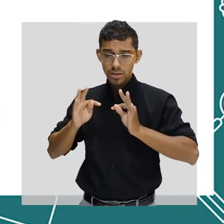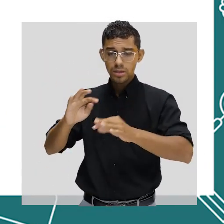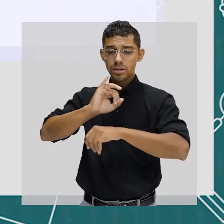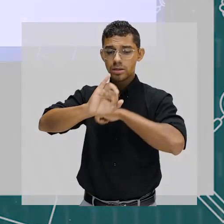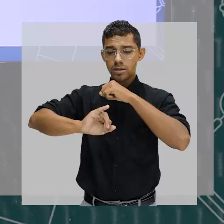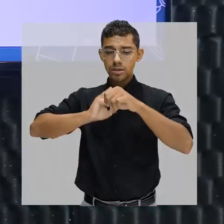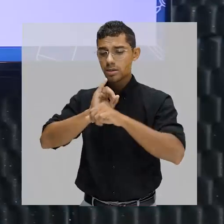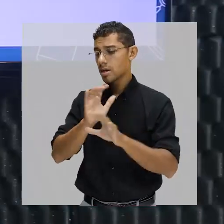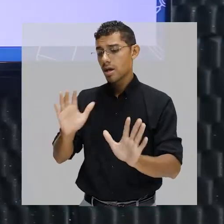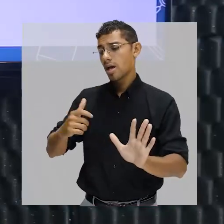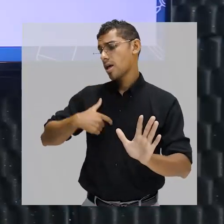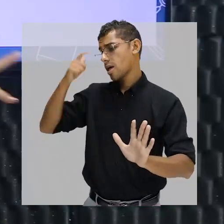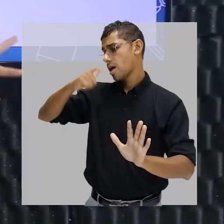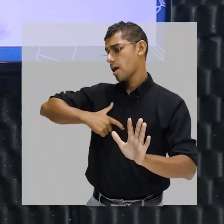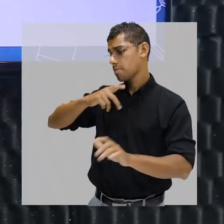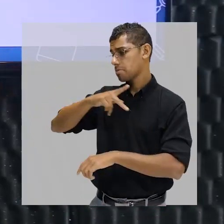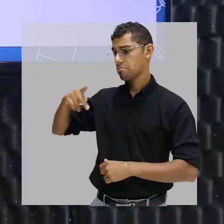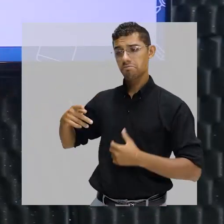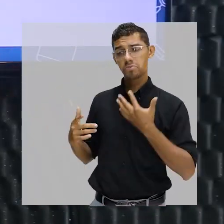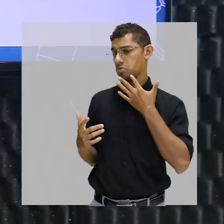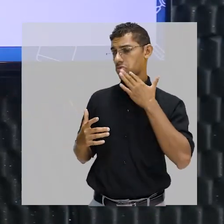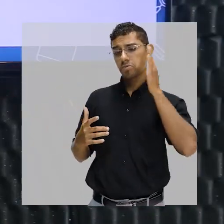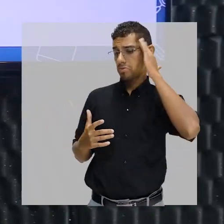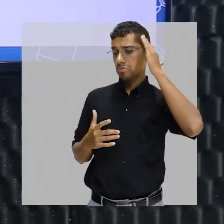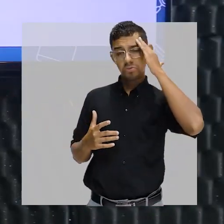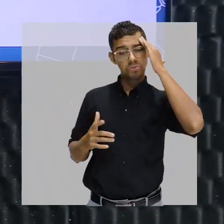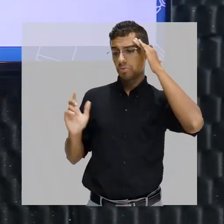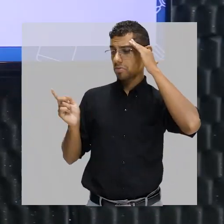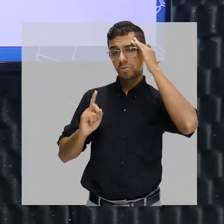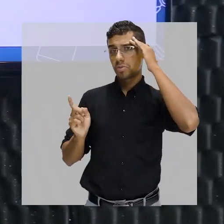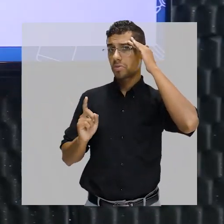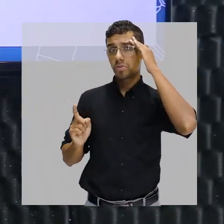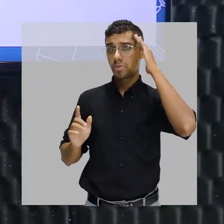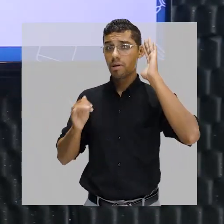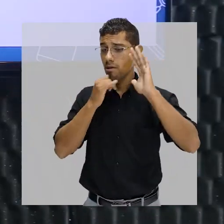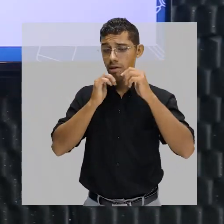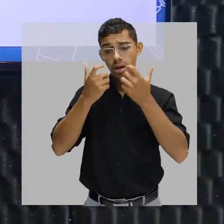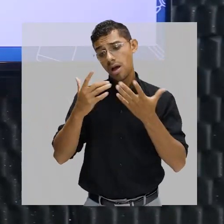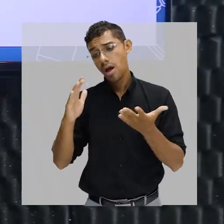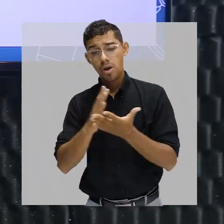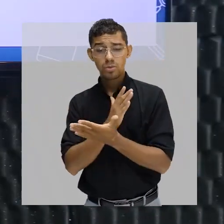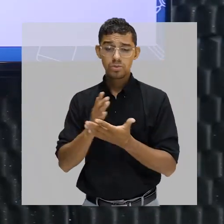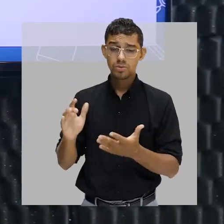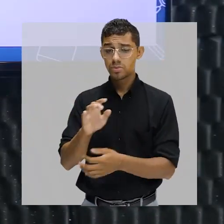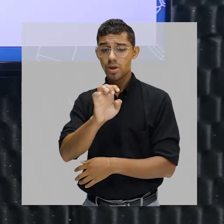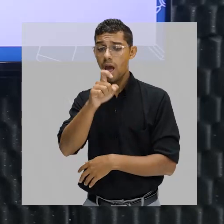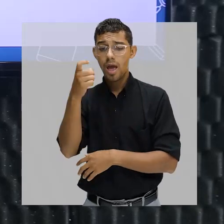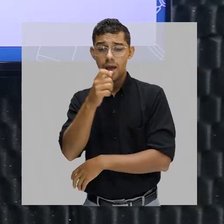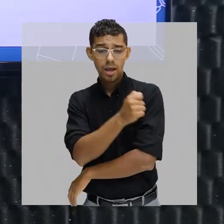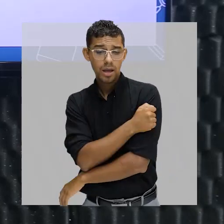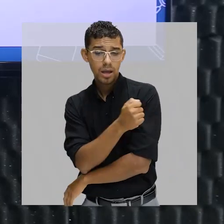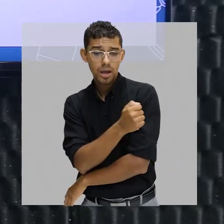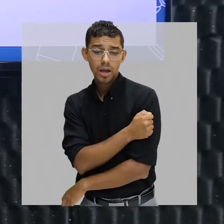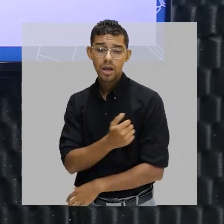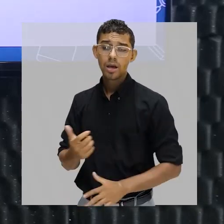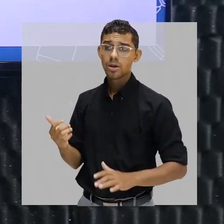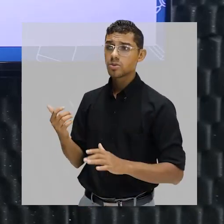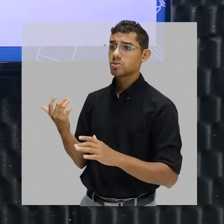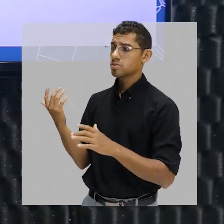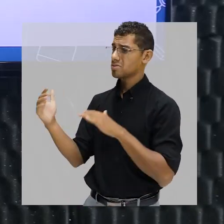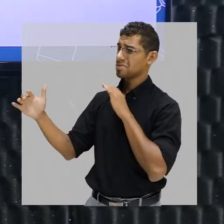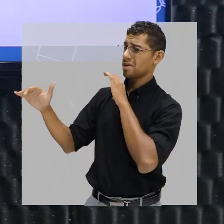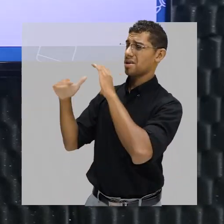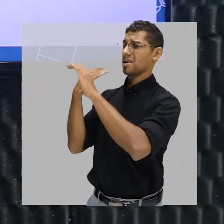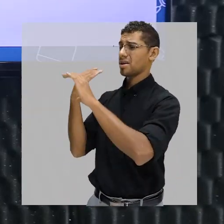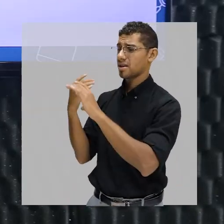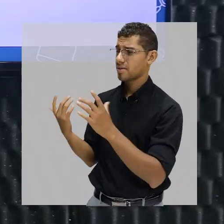que às vezes até eu entendo. Eu já até falei aqui, tenho ex-chuchus, né, ex-alunos que mandam mensagem